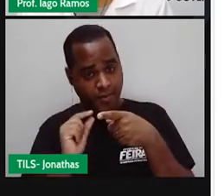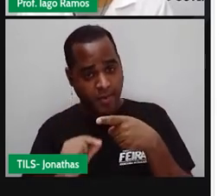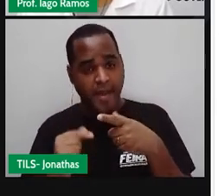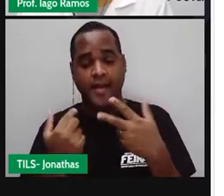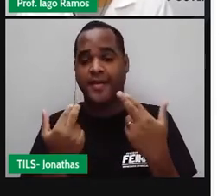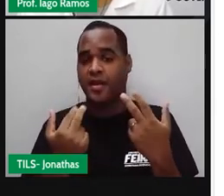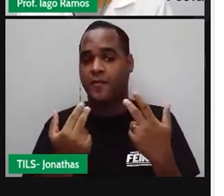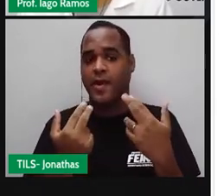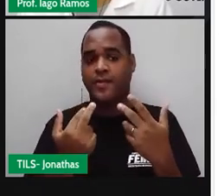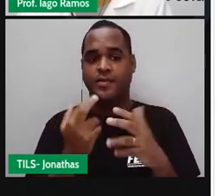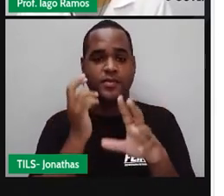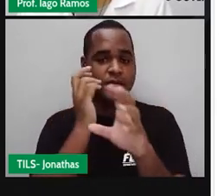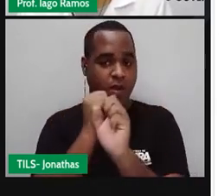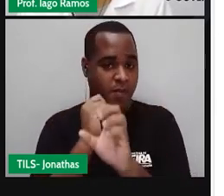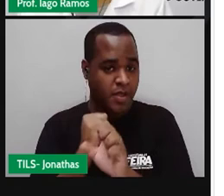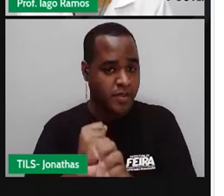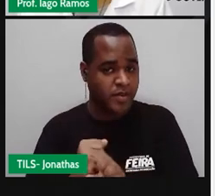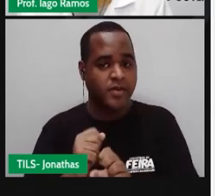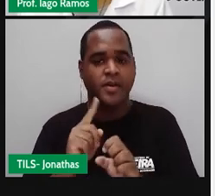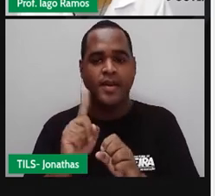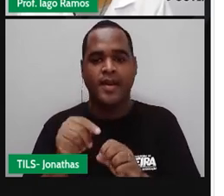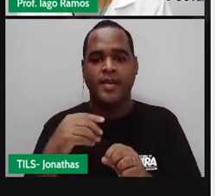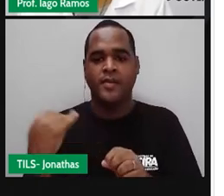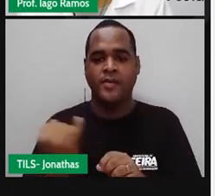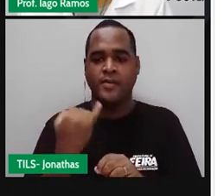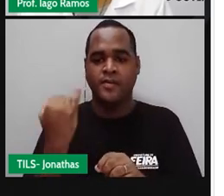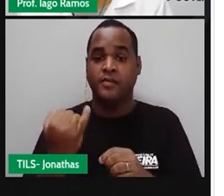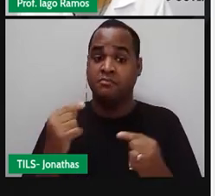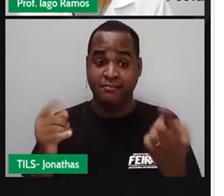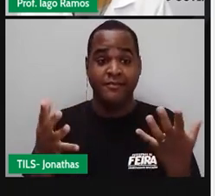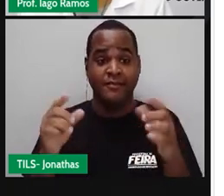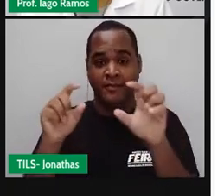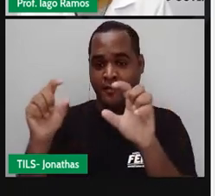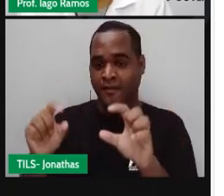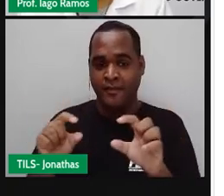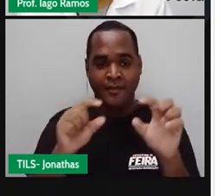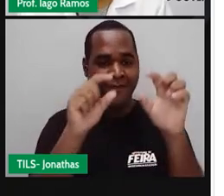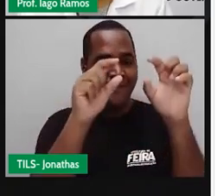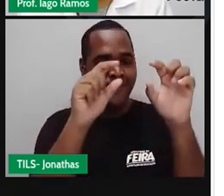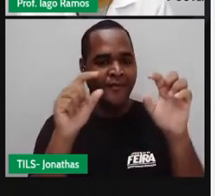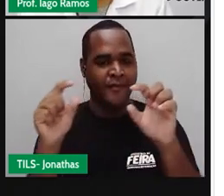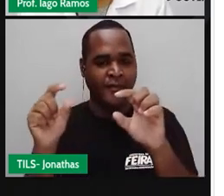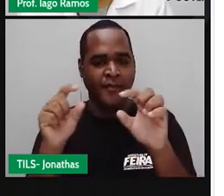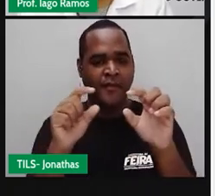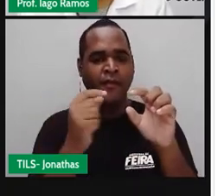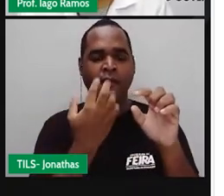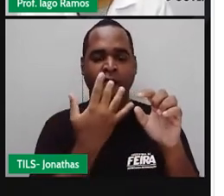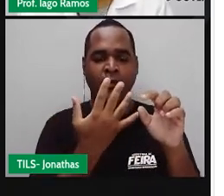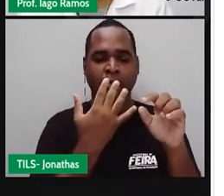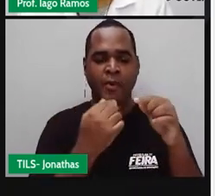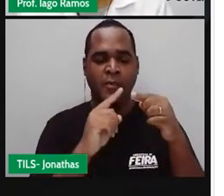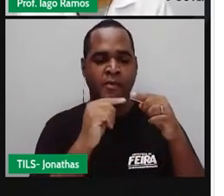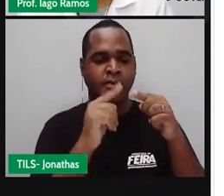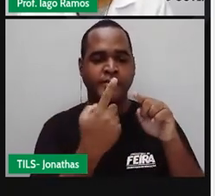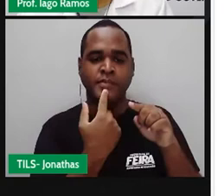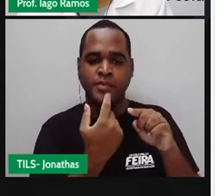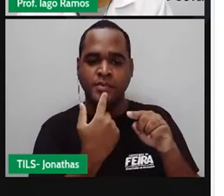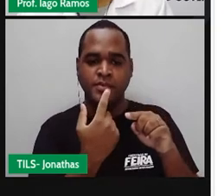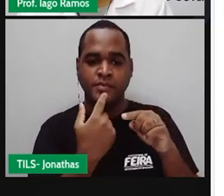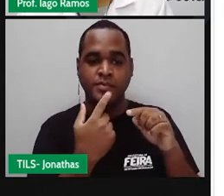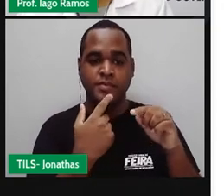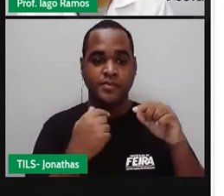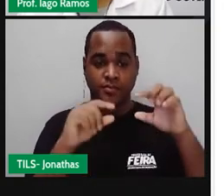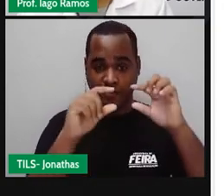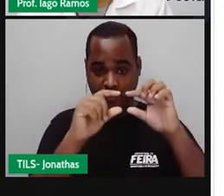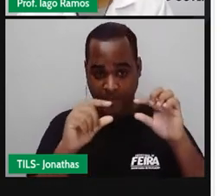representam esse pedacinho pintado que eu estou morrendo aqui na tela ó tanto aqui em cima o